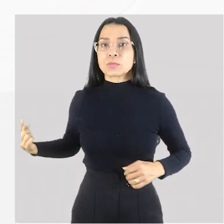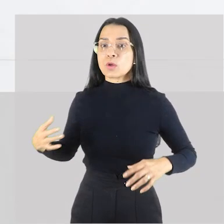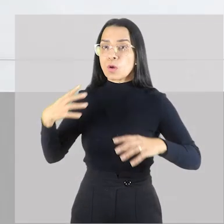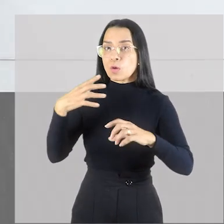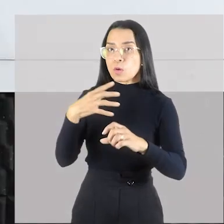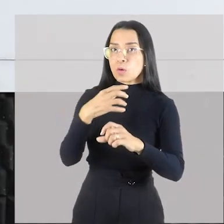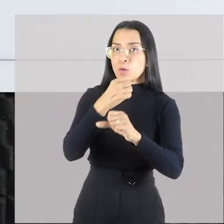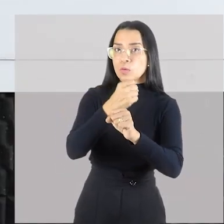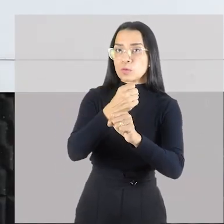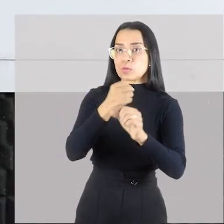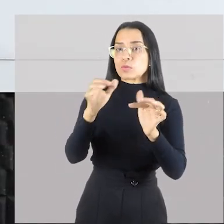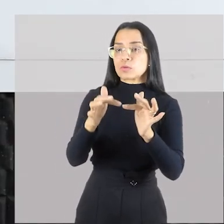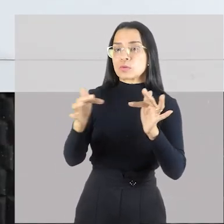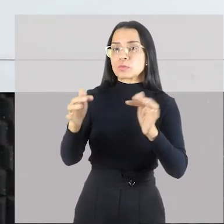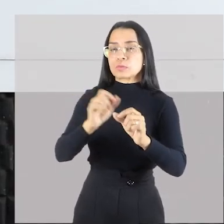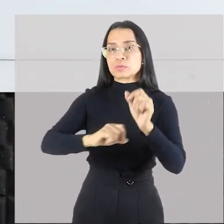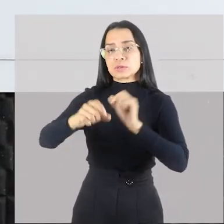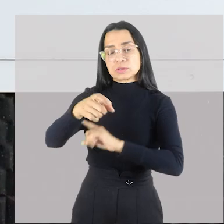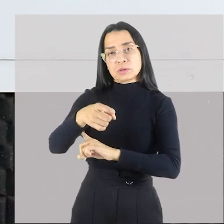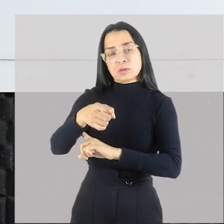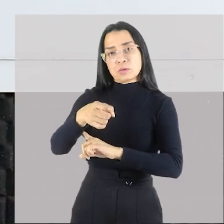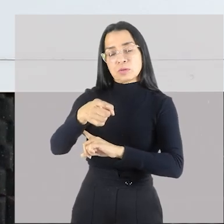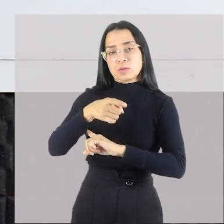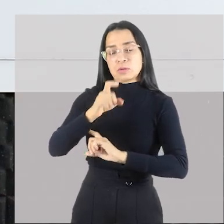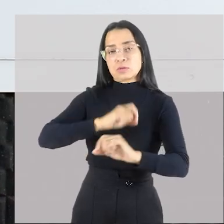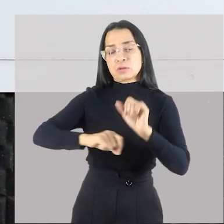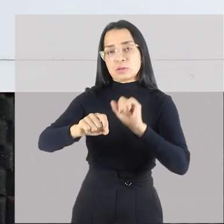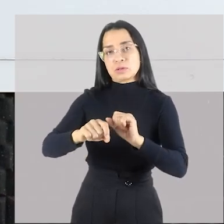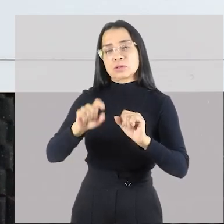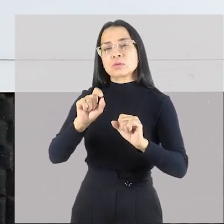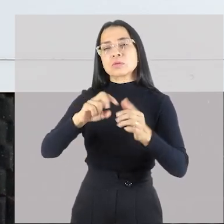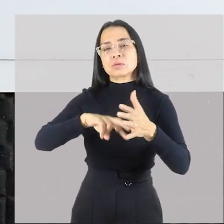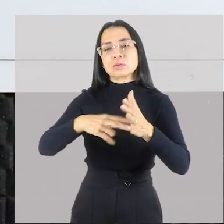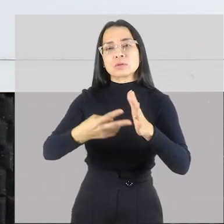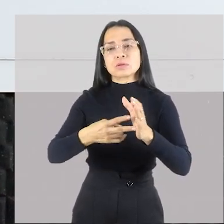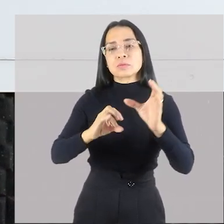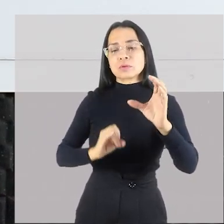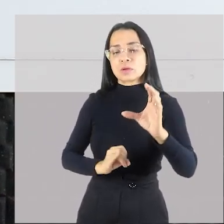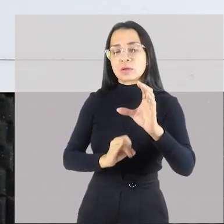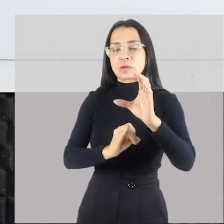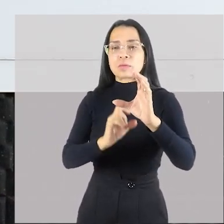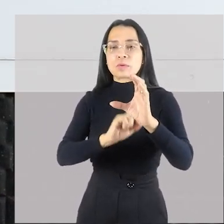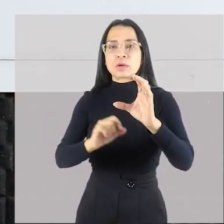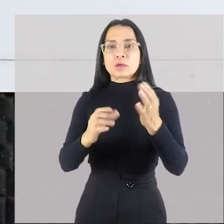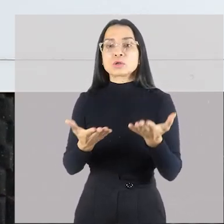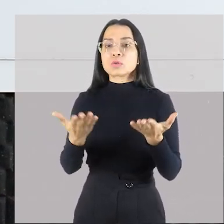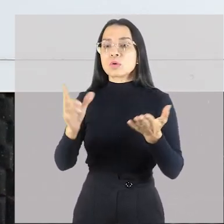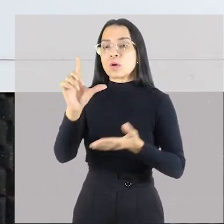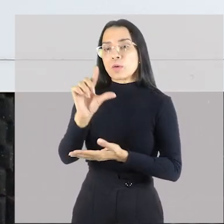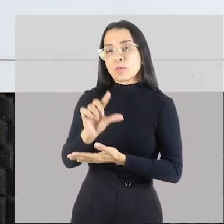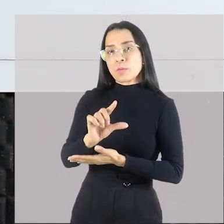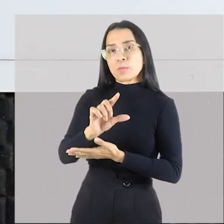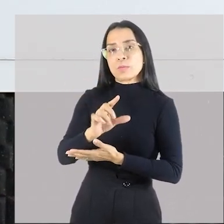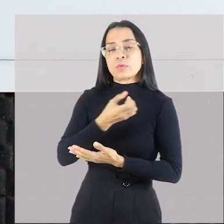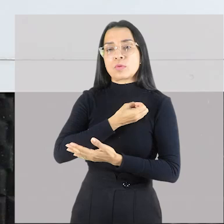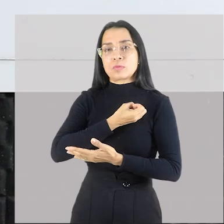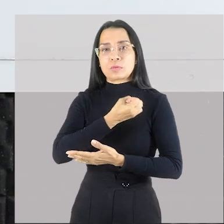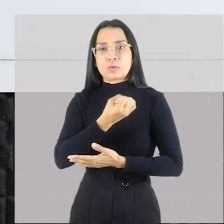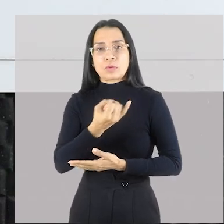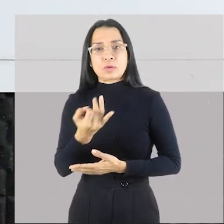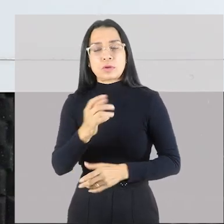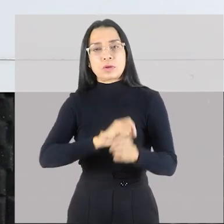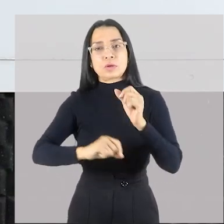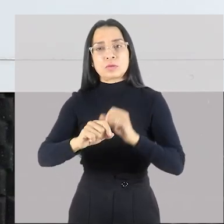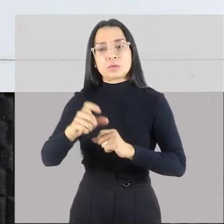do x, né? O lucro é imagem. Então ele quer saber para qual mínimo de valores de x ele